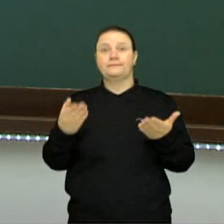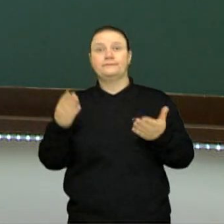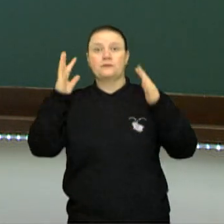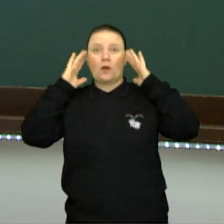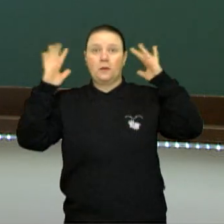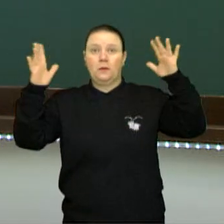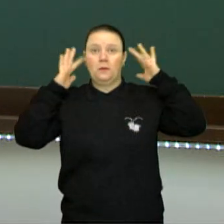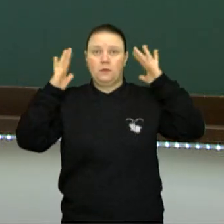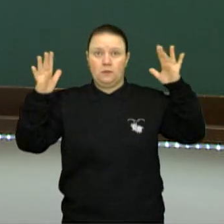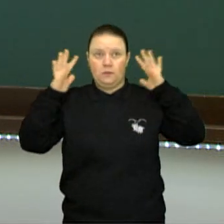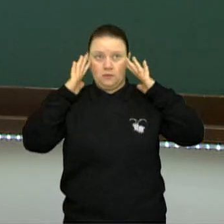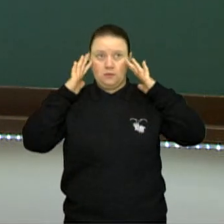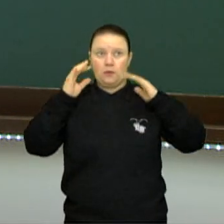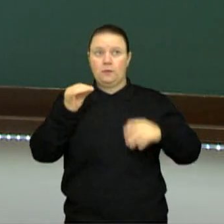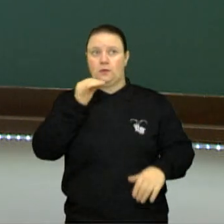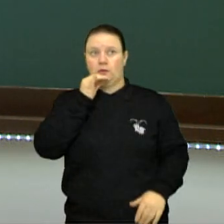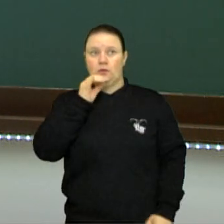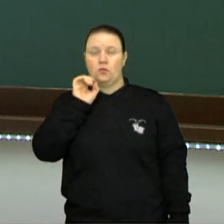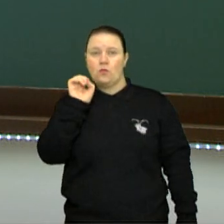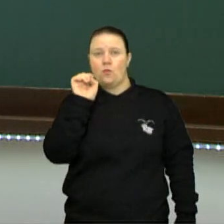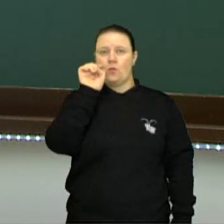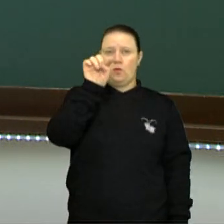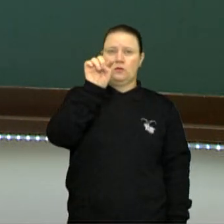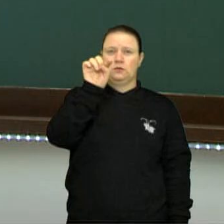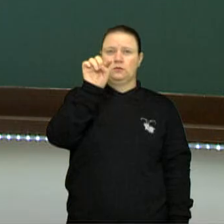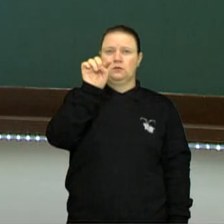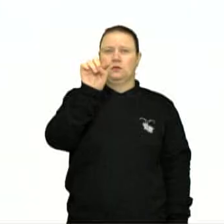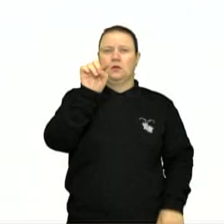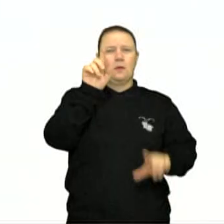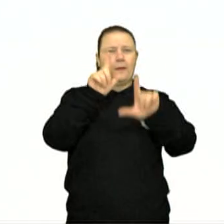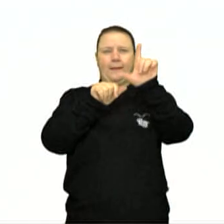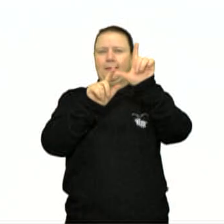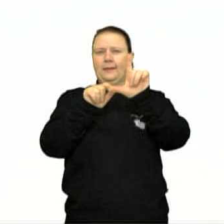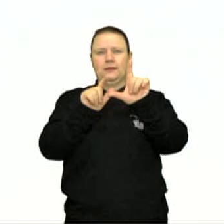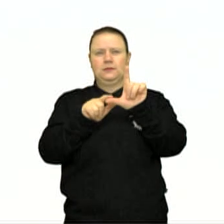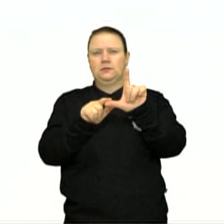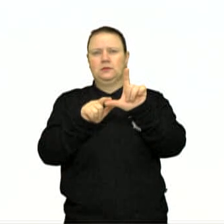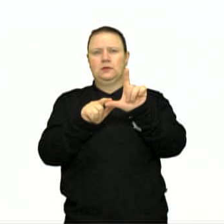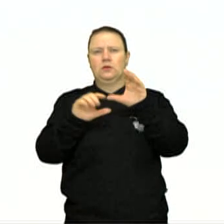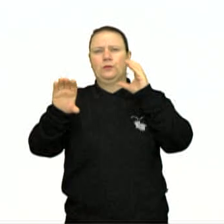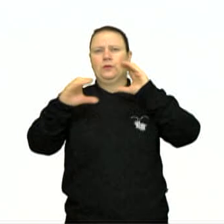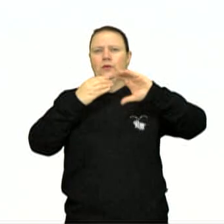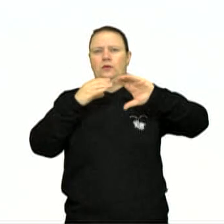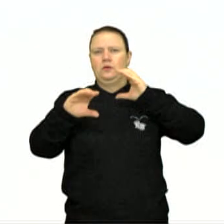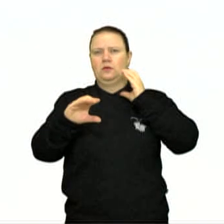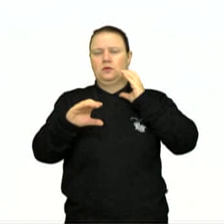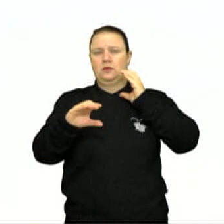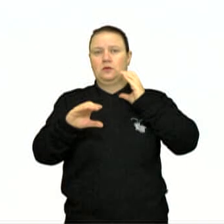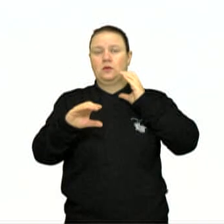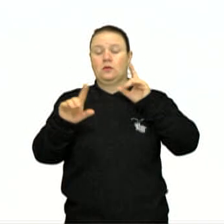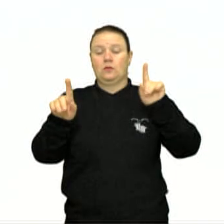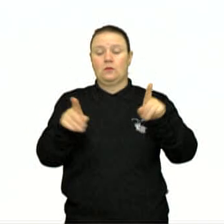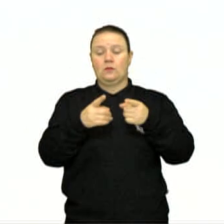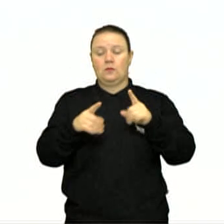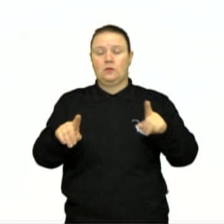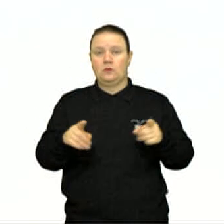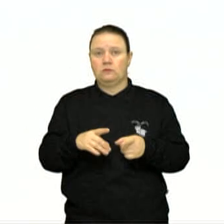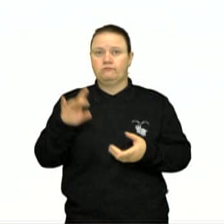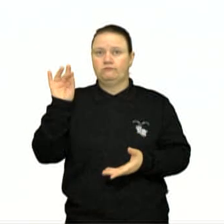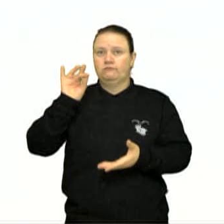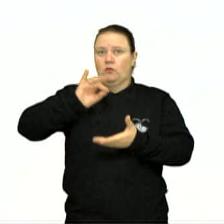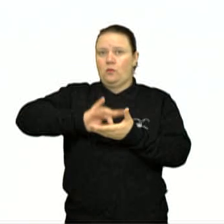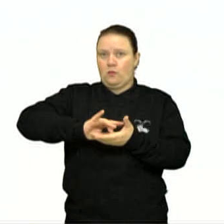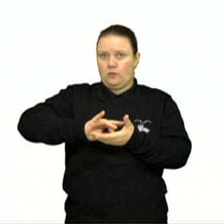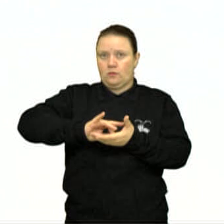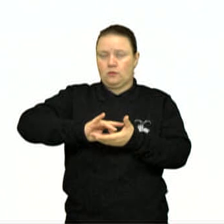imagina um ponto com uma nota que chamamos em uma música como cantos firmes, uma melodia original. Então, o contraponto